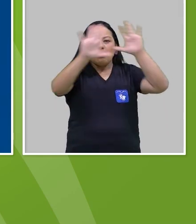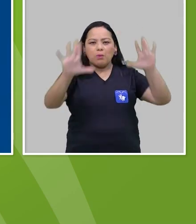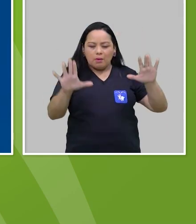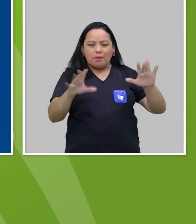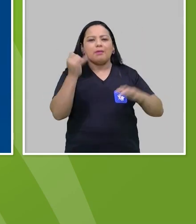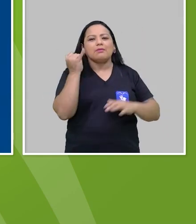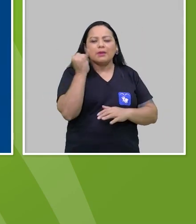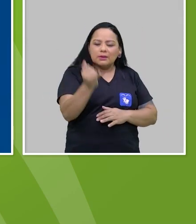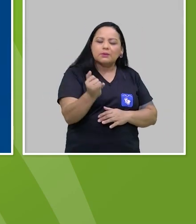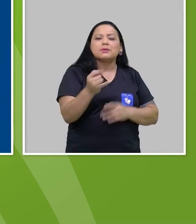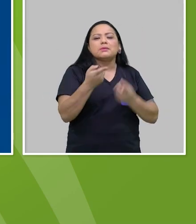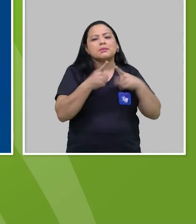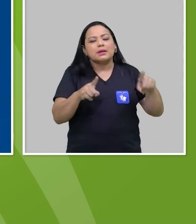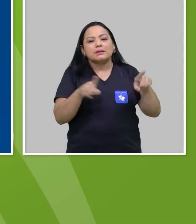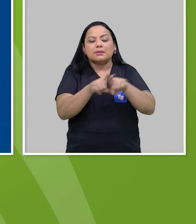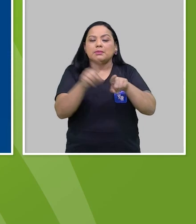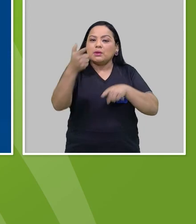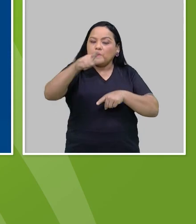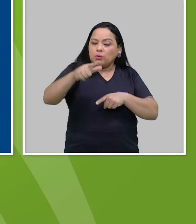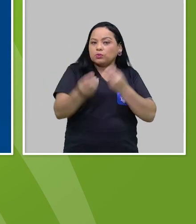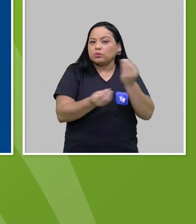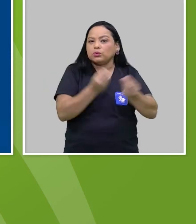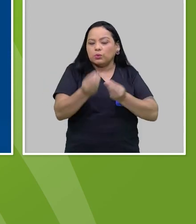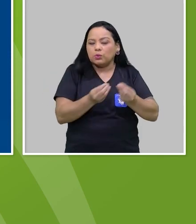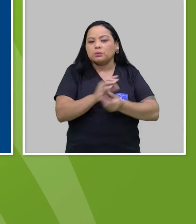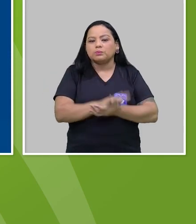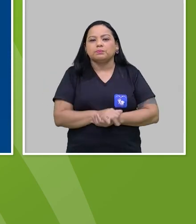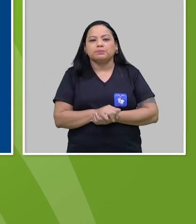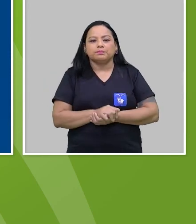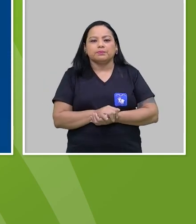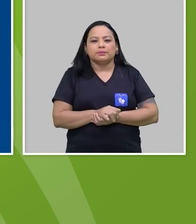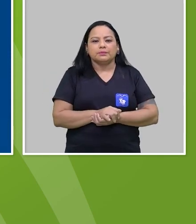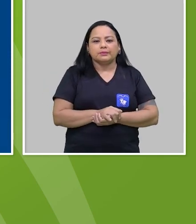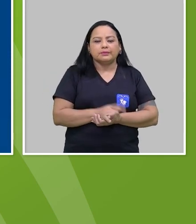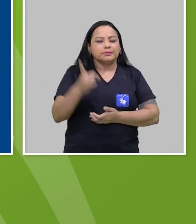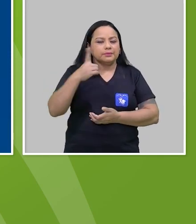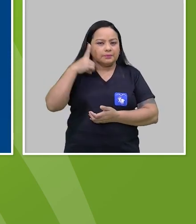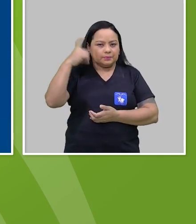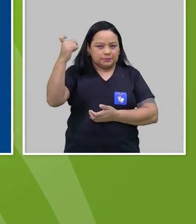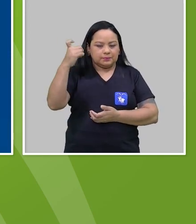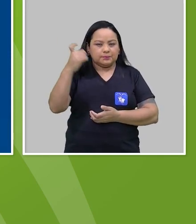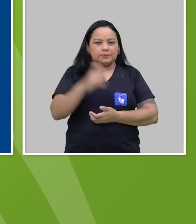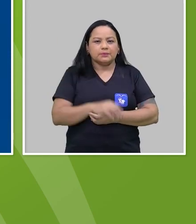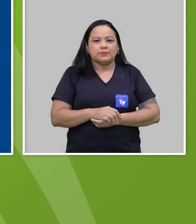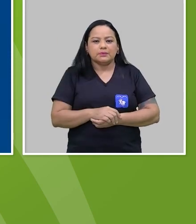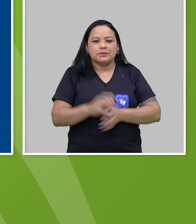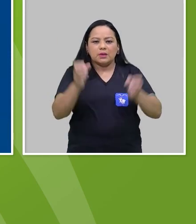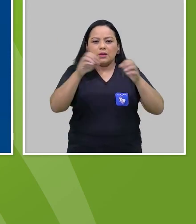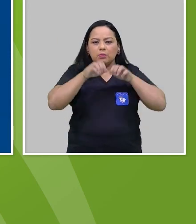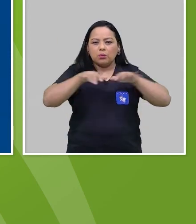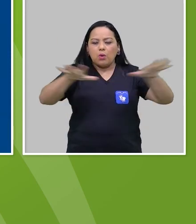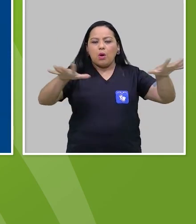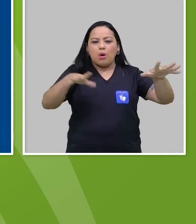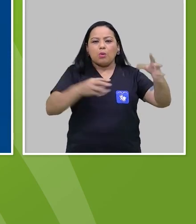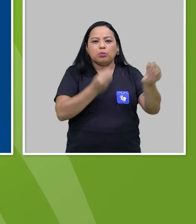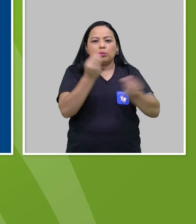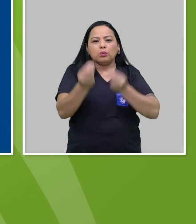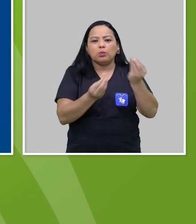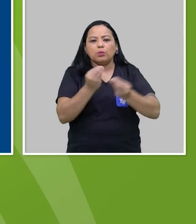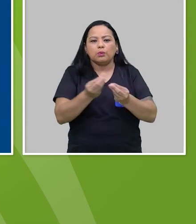não é? Mas a gente também tem outros meios. Vamos lá. O som se propaga por meio